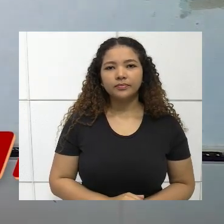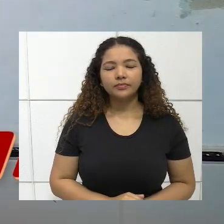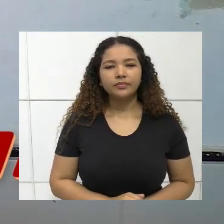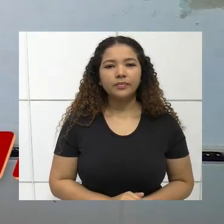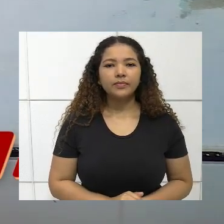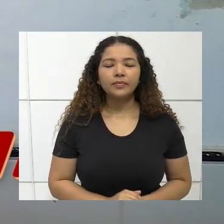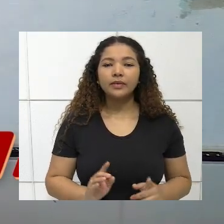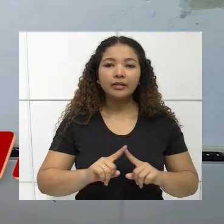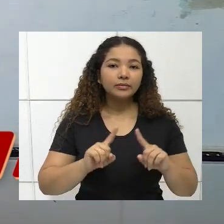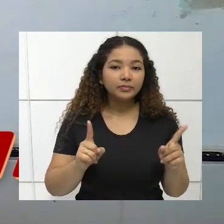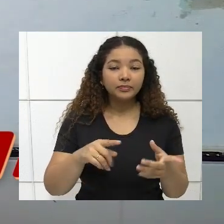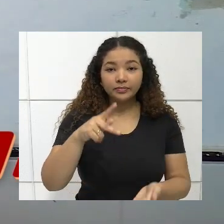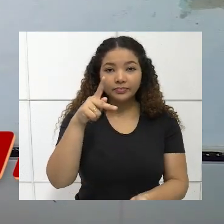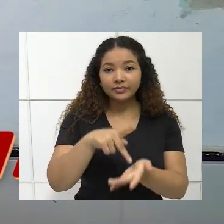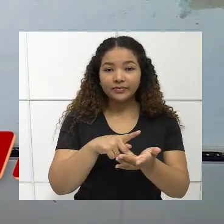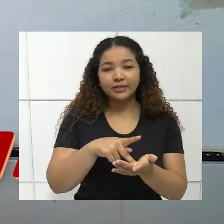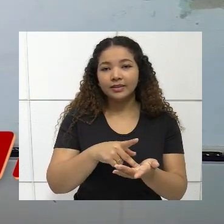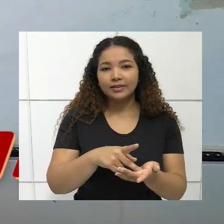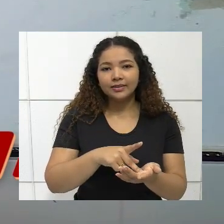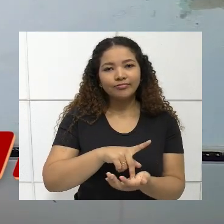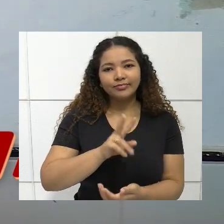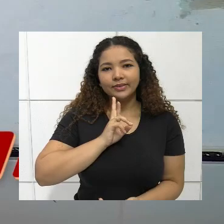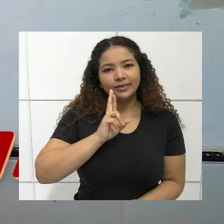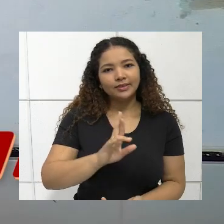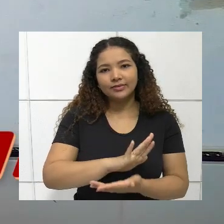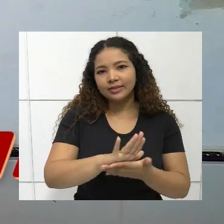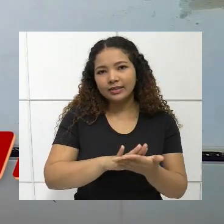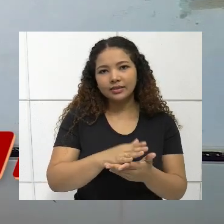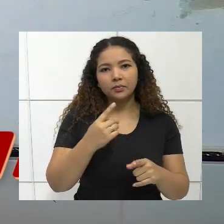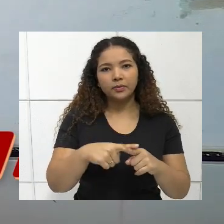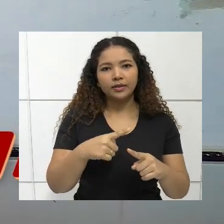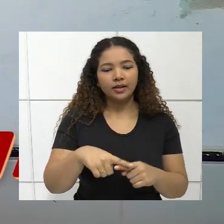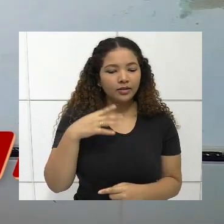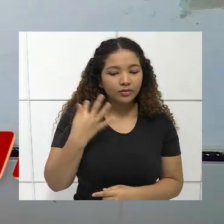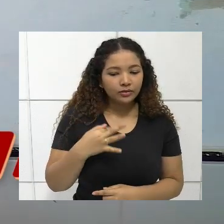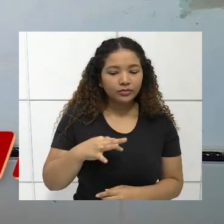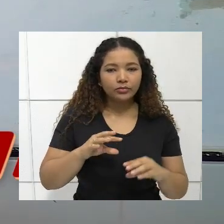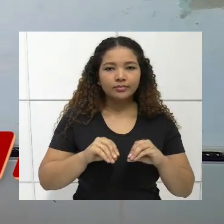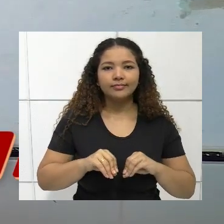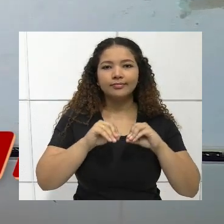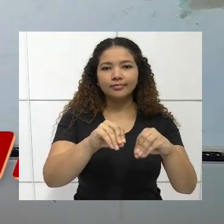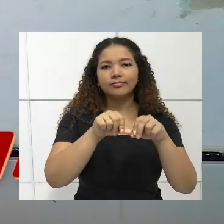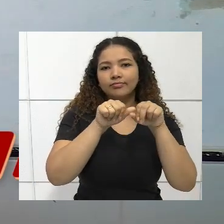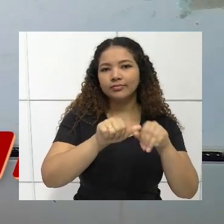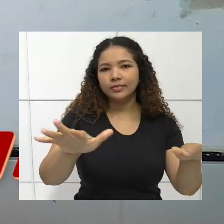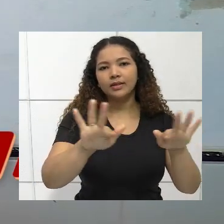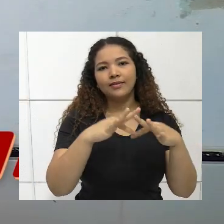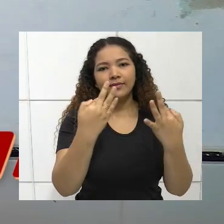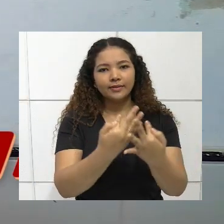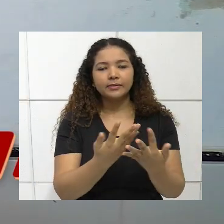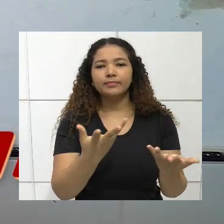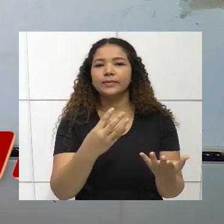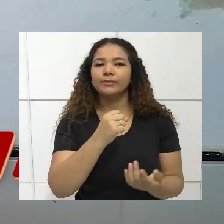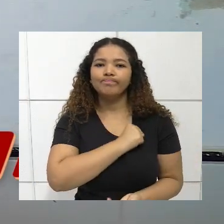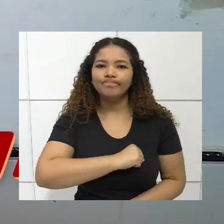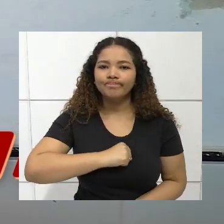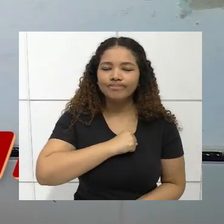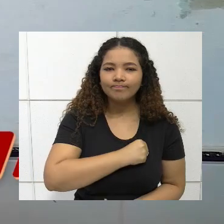Mas isso, de fato, não resolve, né? Porque essa dor é transferida para o entorno. Né, para a falta que fica,